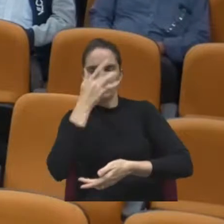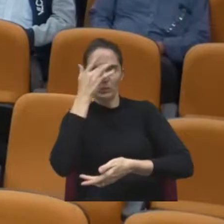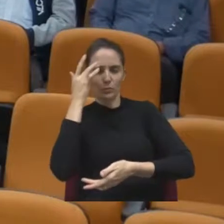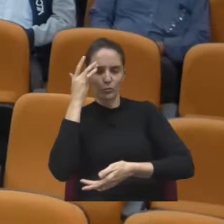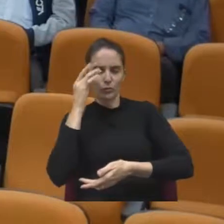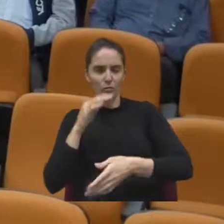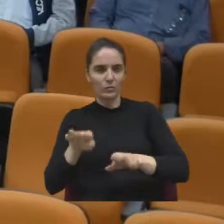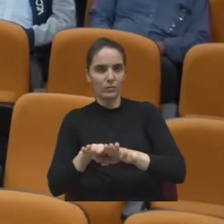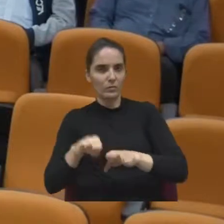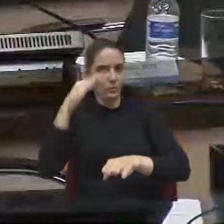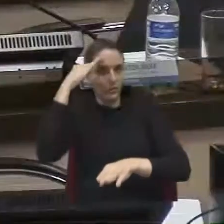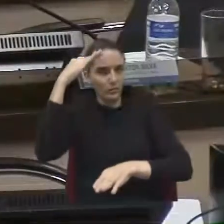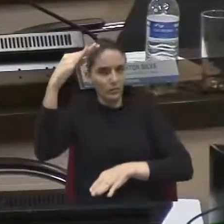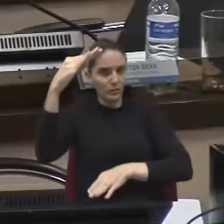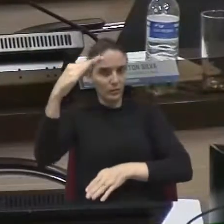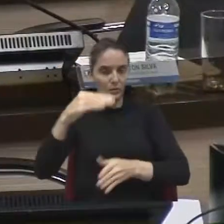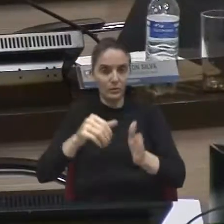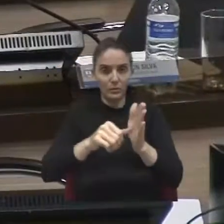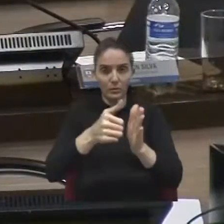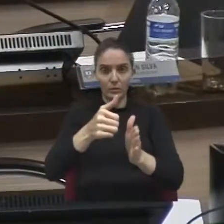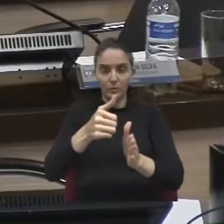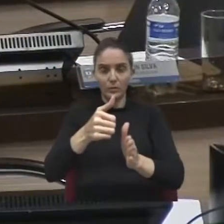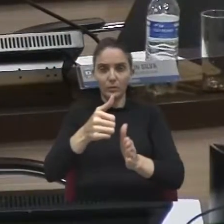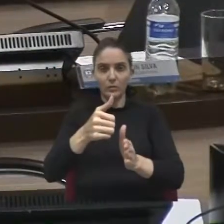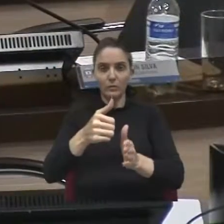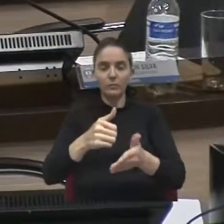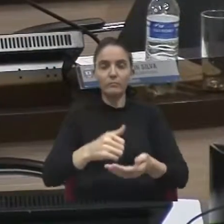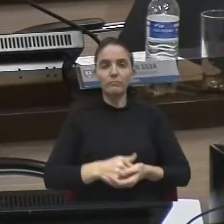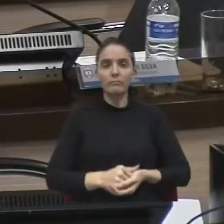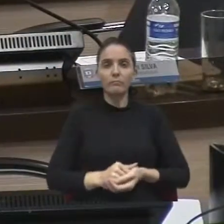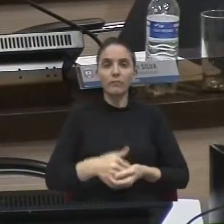cumprimentei também, que é o primeiro tesoureiro.